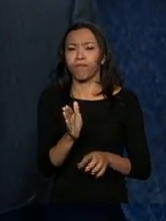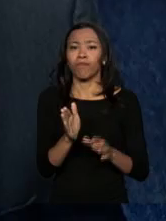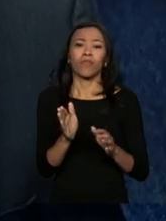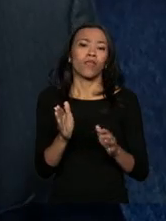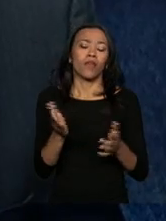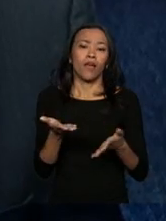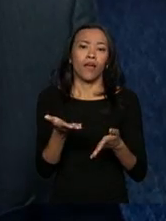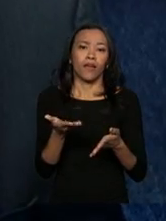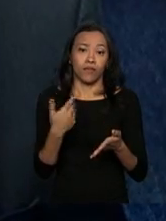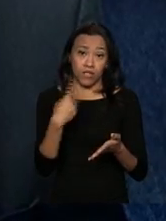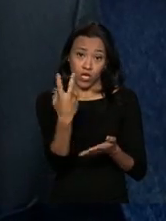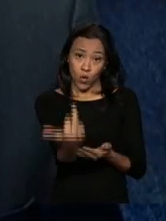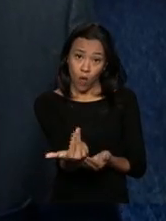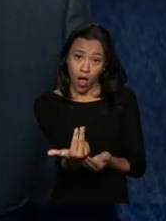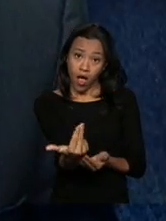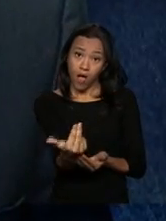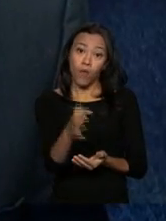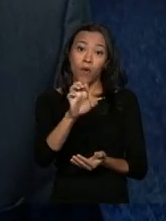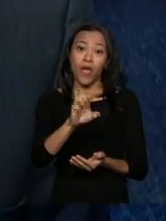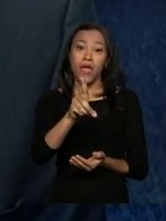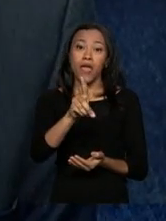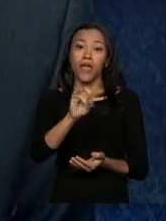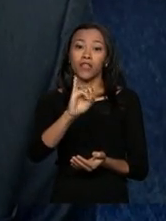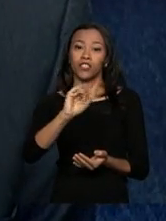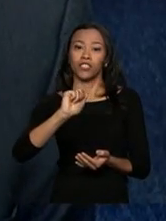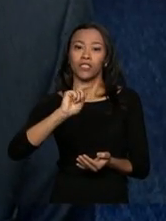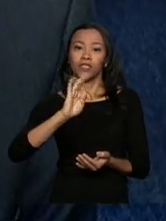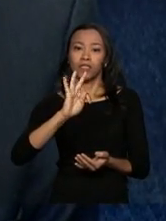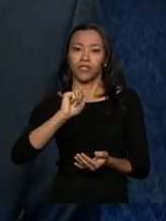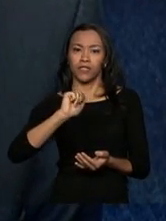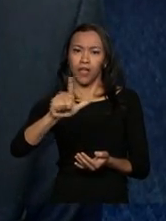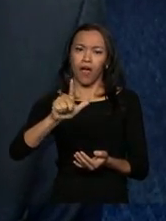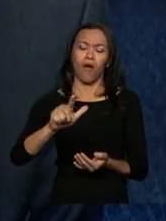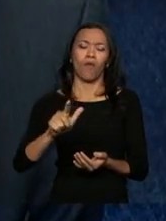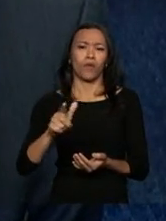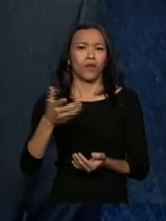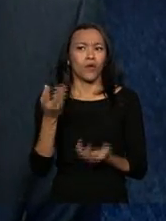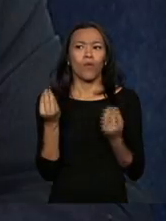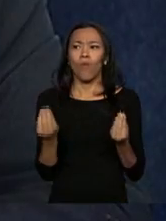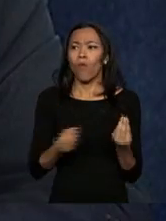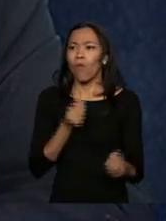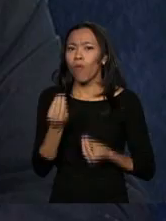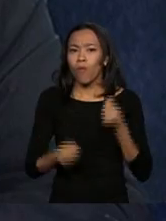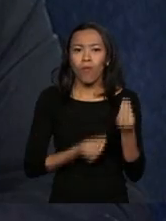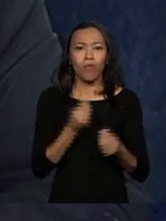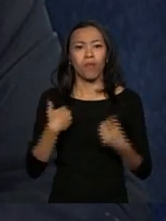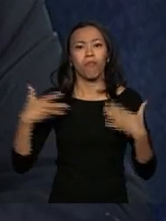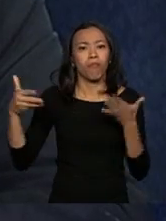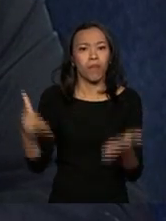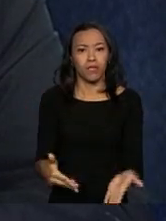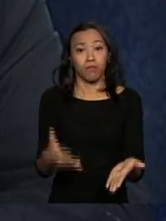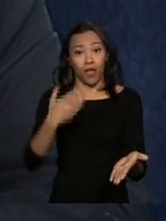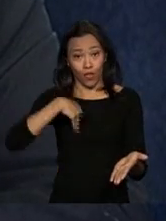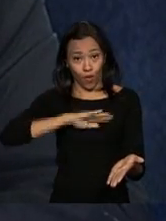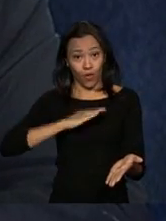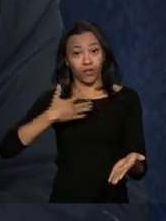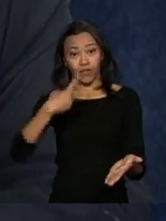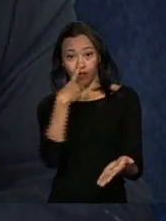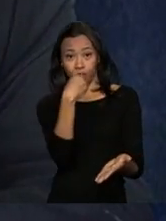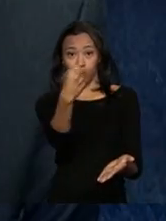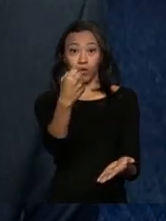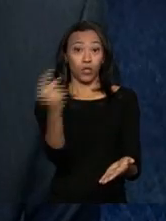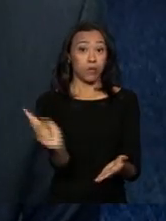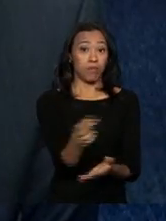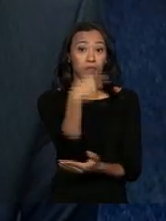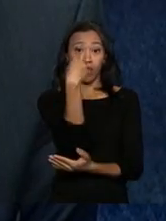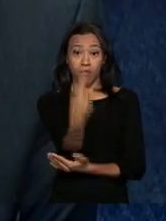edital desses do ministério das Comunicações isso sei o que mobiliza uma instituição a participar tivemos o prazer de ganhar de ser selecionado em primeiro